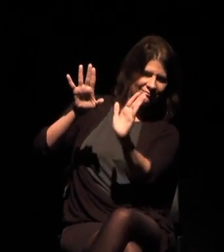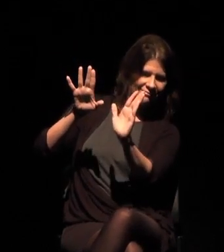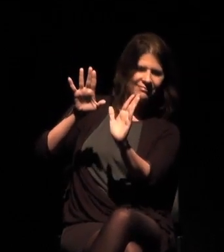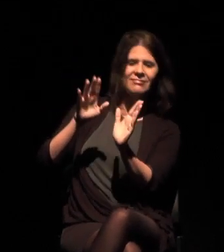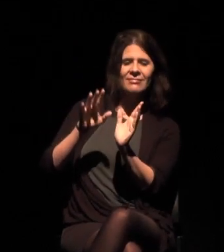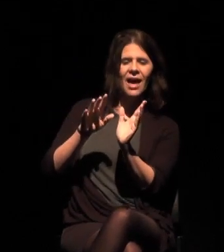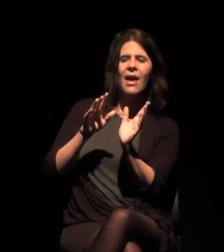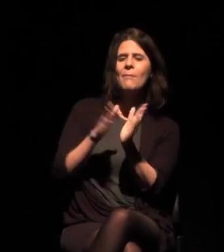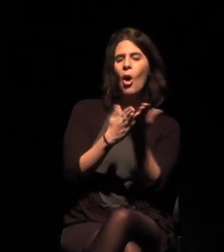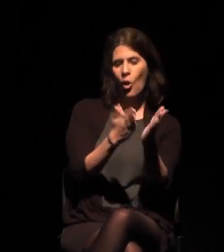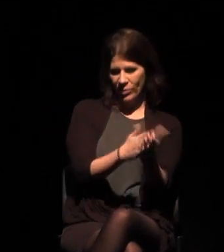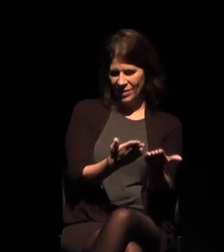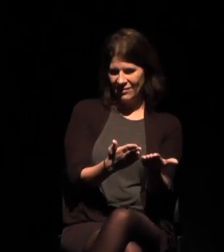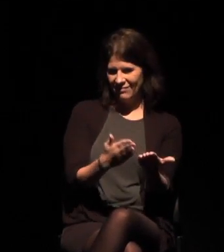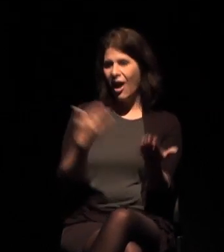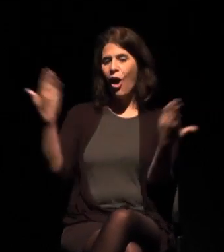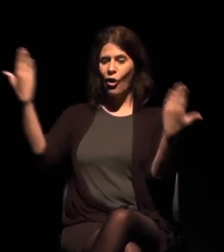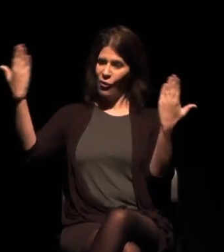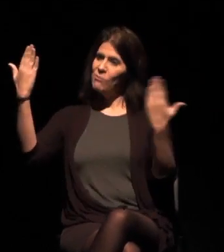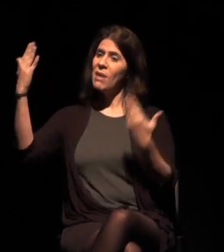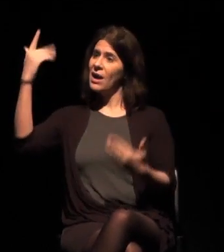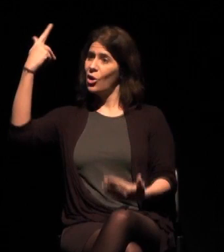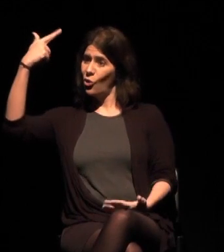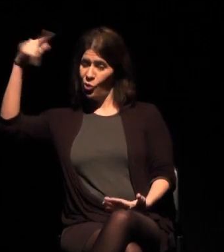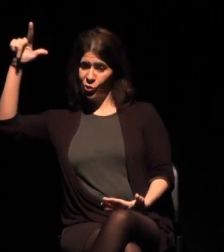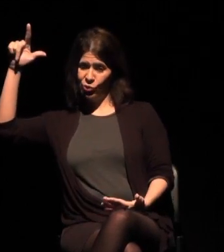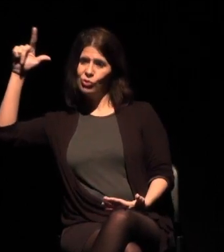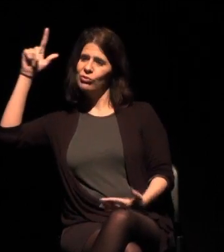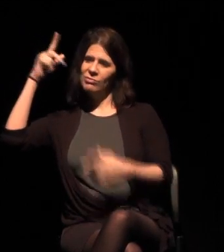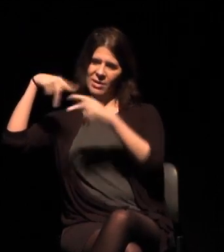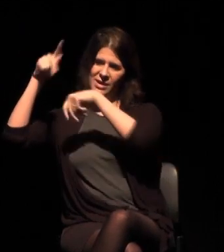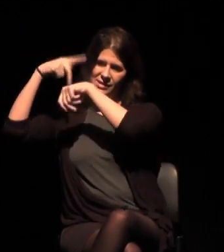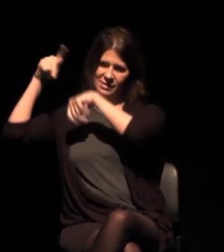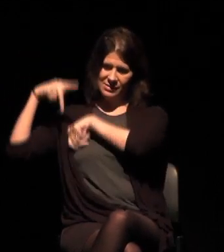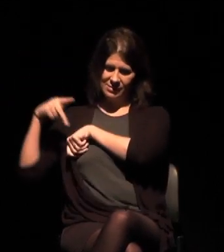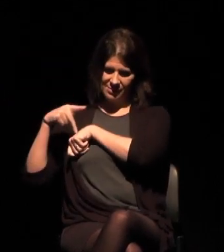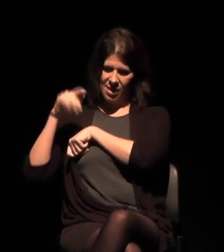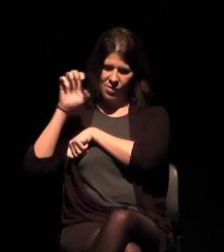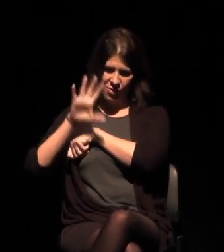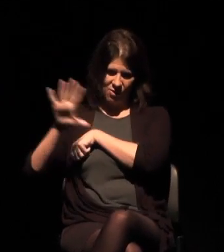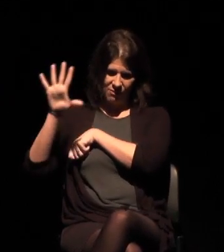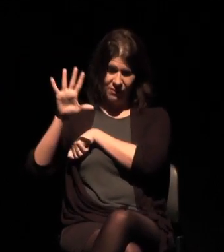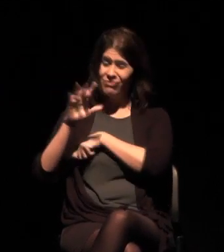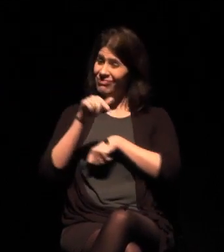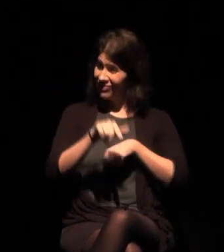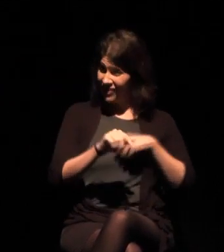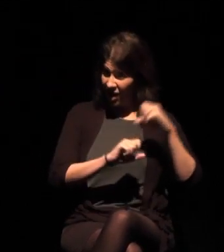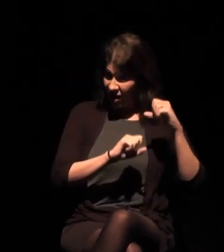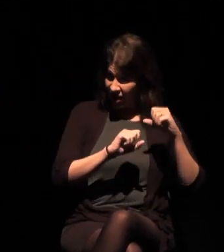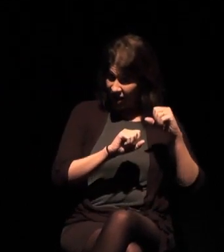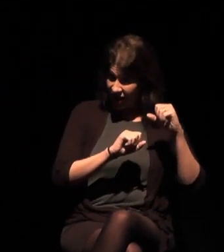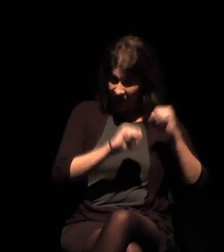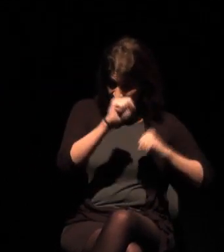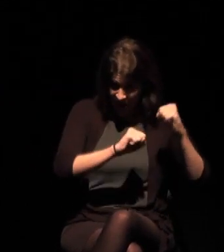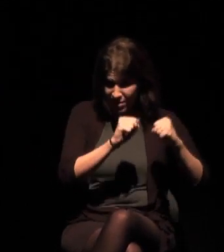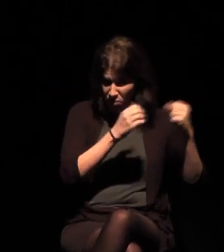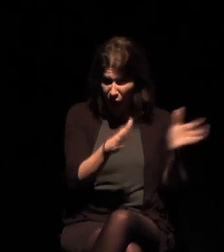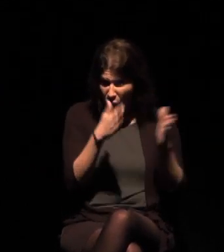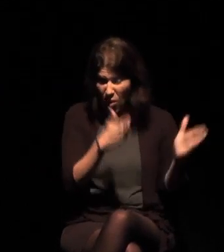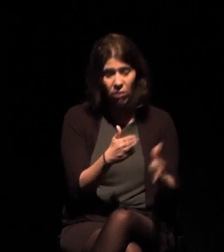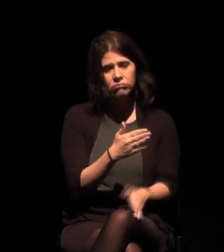país pobre na união europeia dito sim não não nos industrializados nós temos um atraso